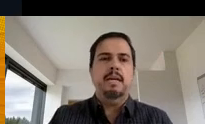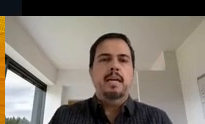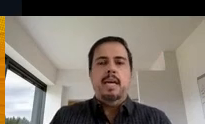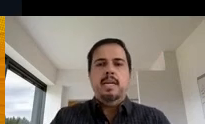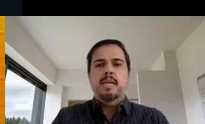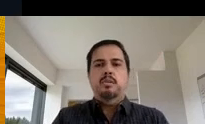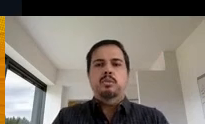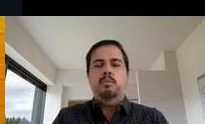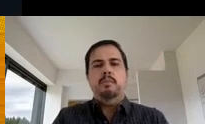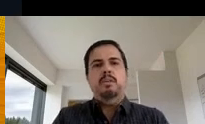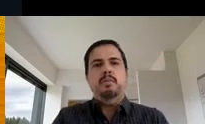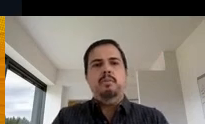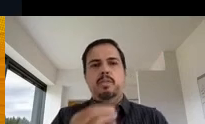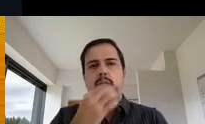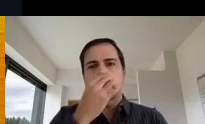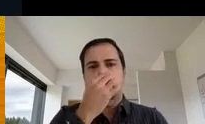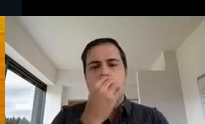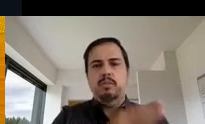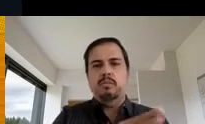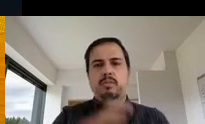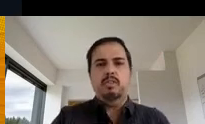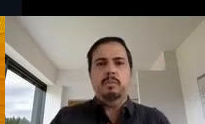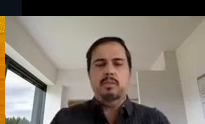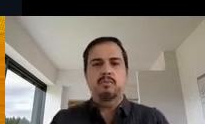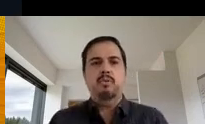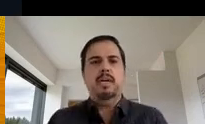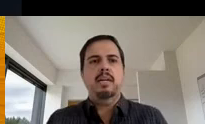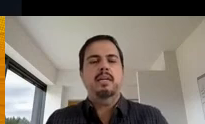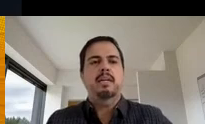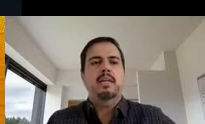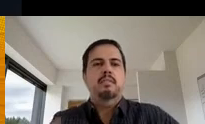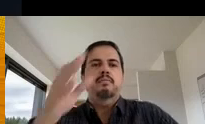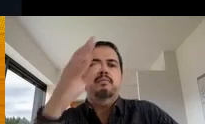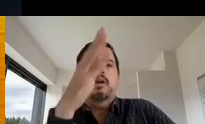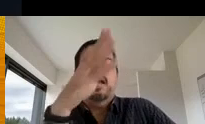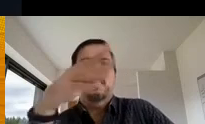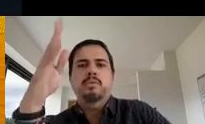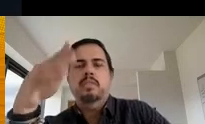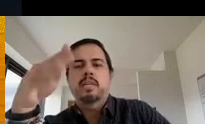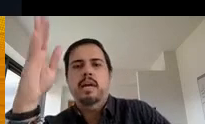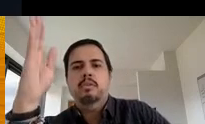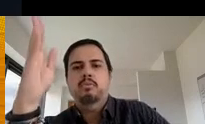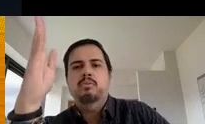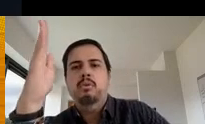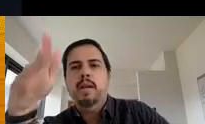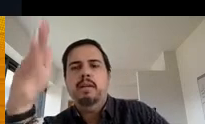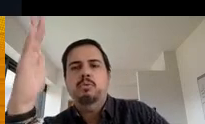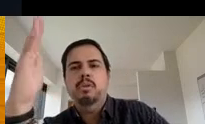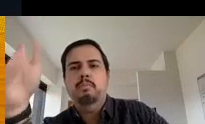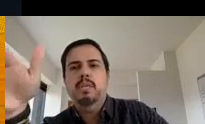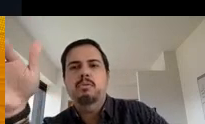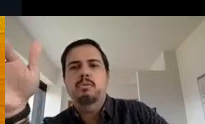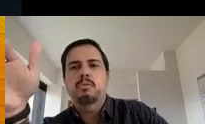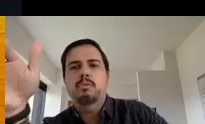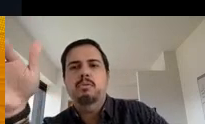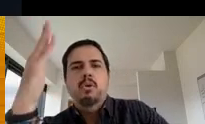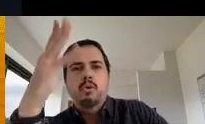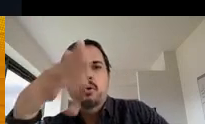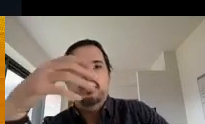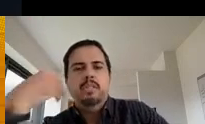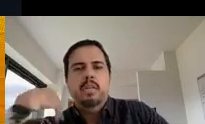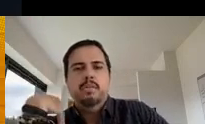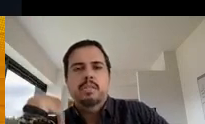aí vai, tá? Isso, para mostrar para vocês, você já deve ter ouvido a expressão VUCA, né? Volátil, incerto, complexo e ambíguo,